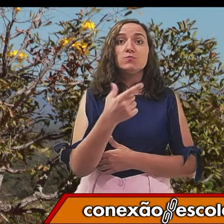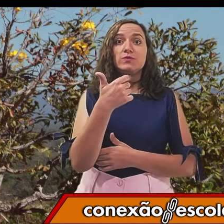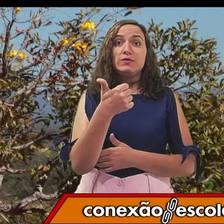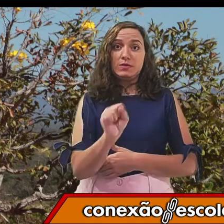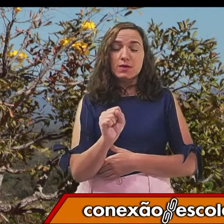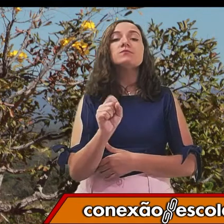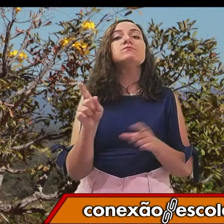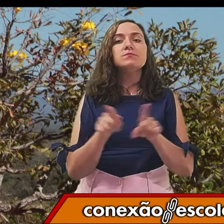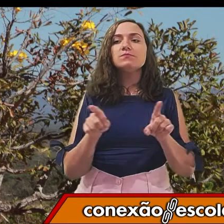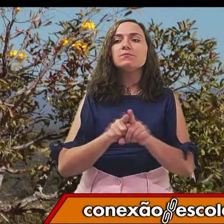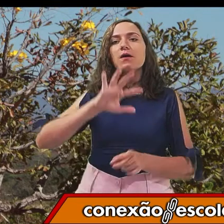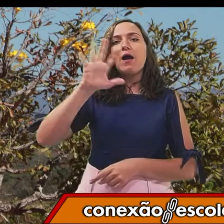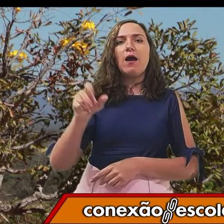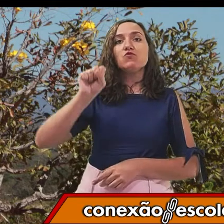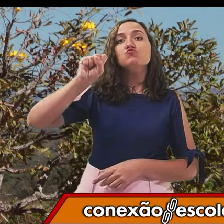chamar BRICS.